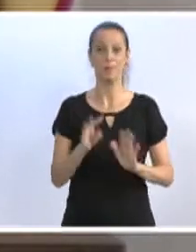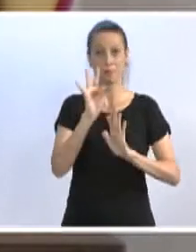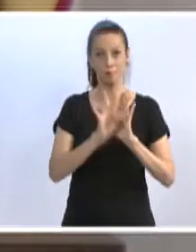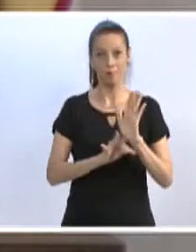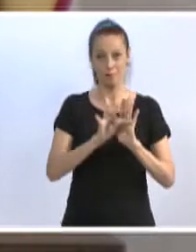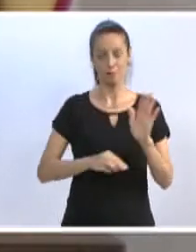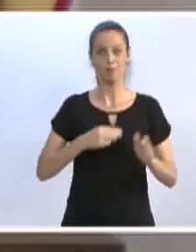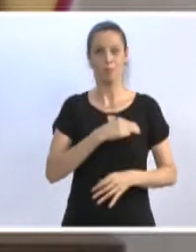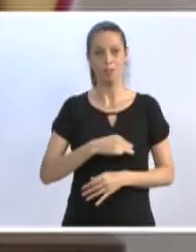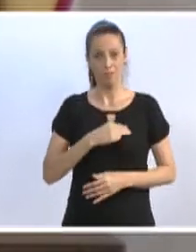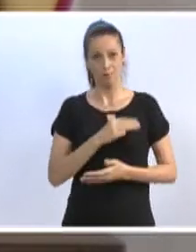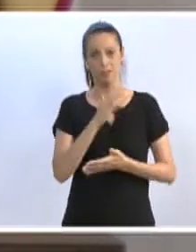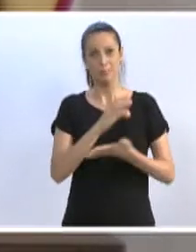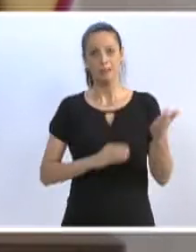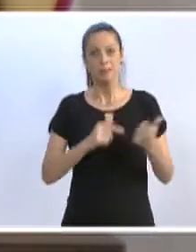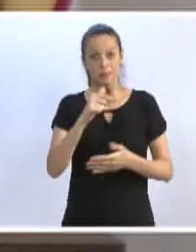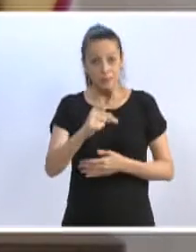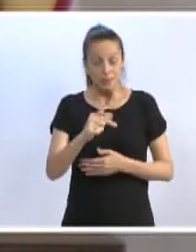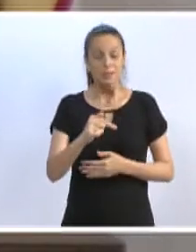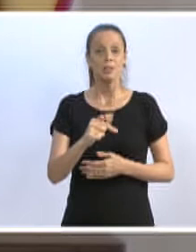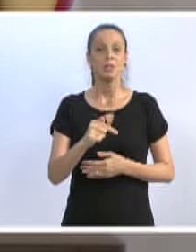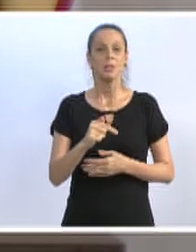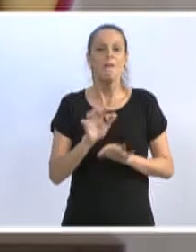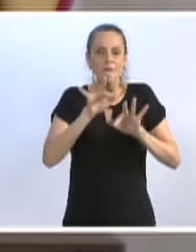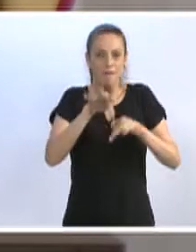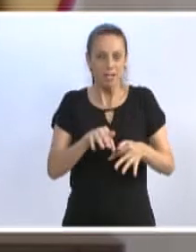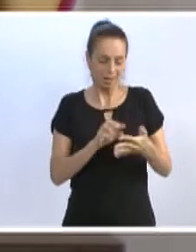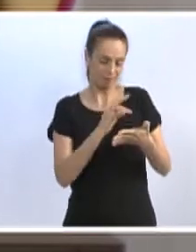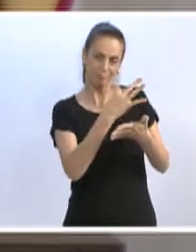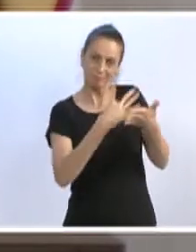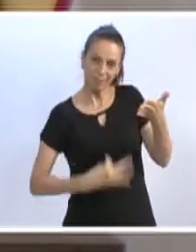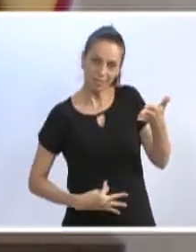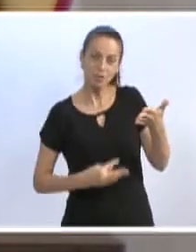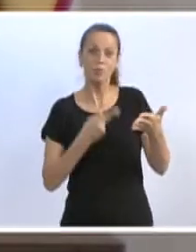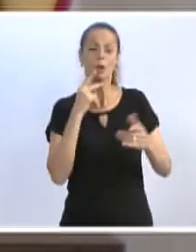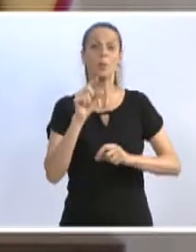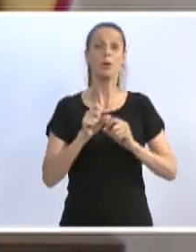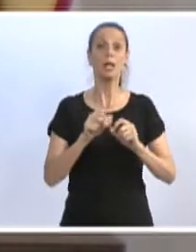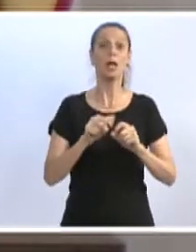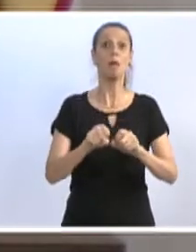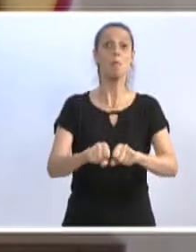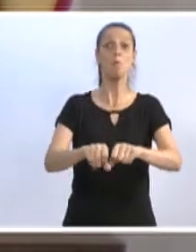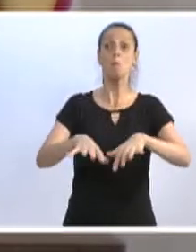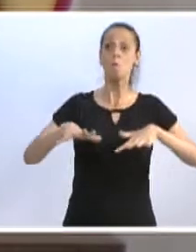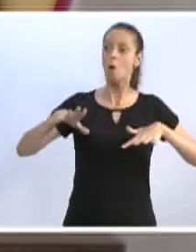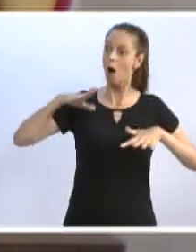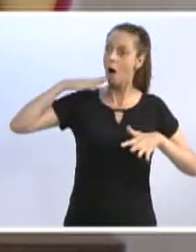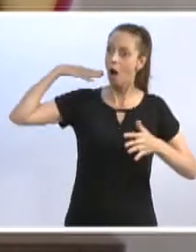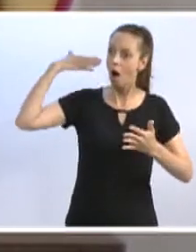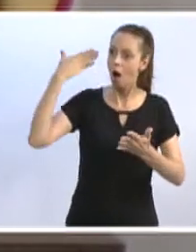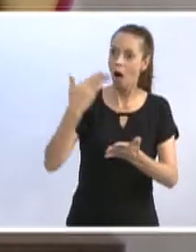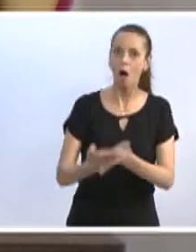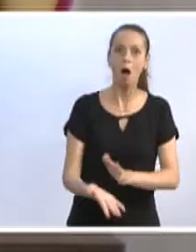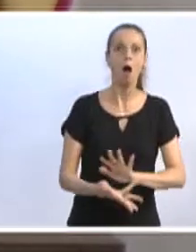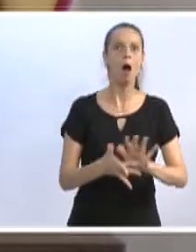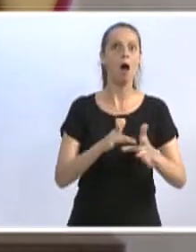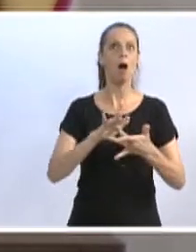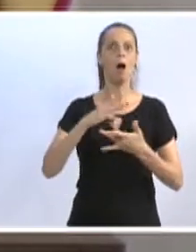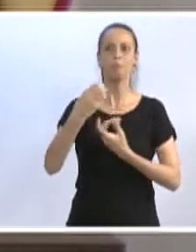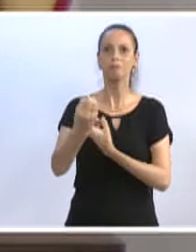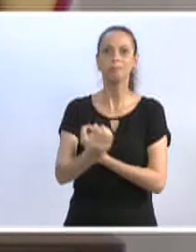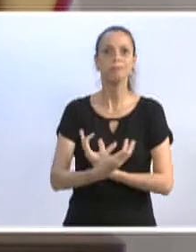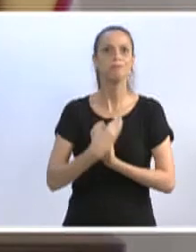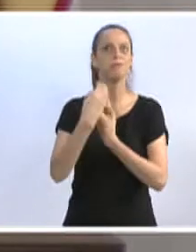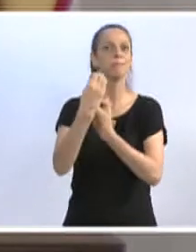Mateus 7, então, termina dizendo, nos últimos versículos, as multidões estavam maravilhadas com o